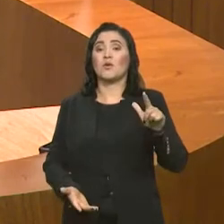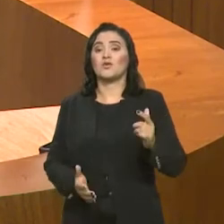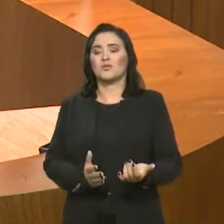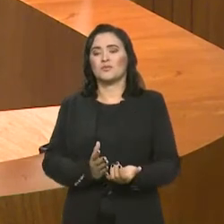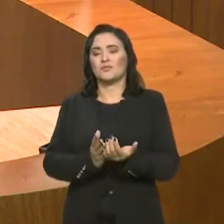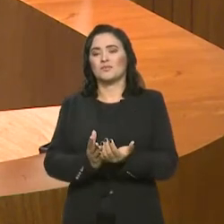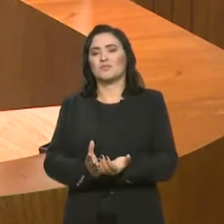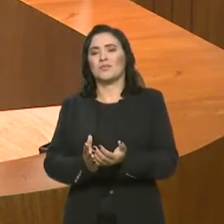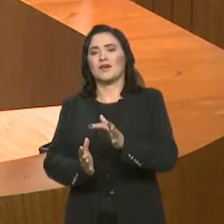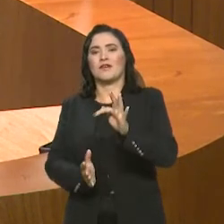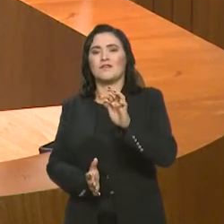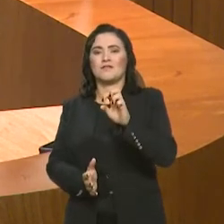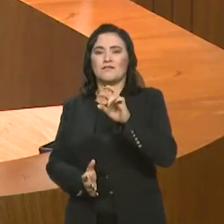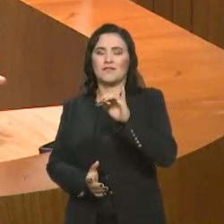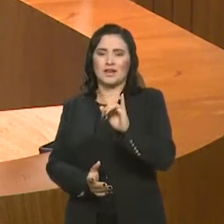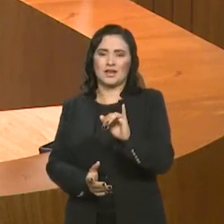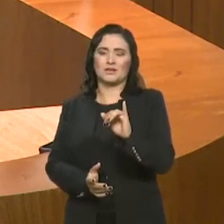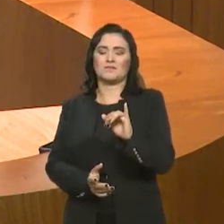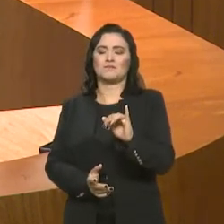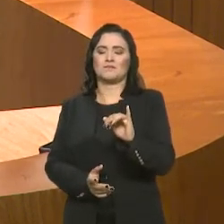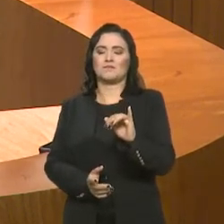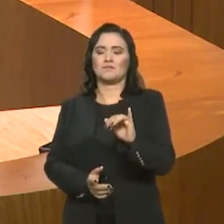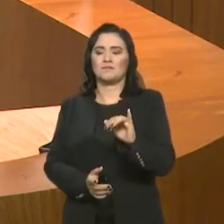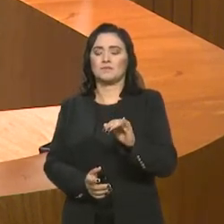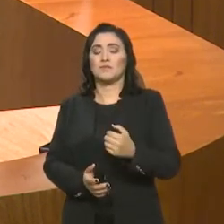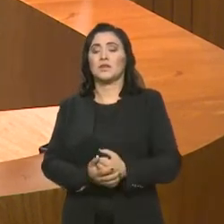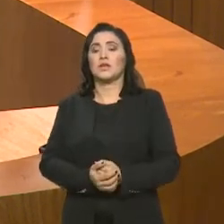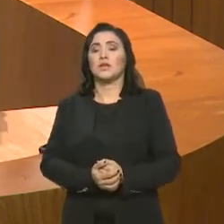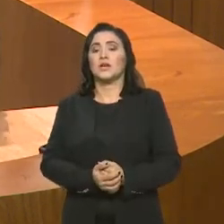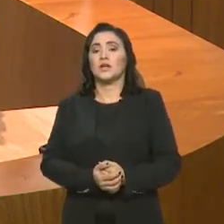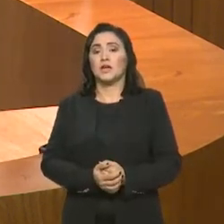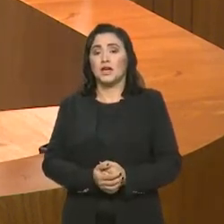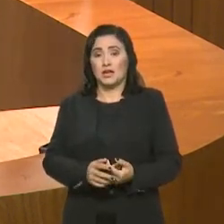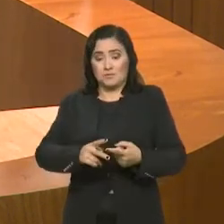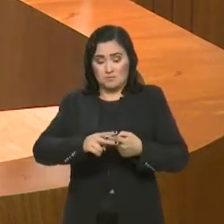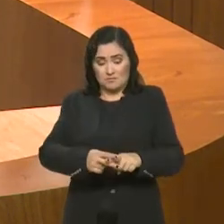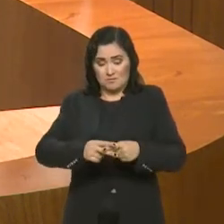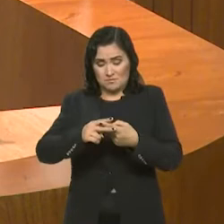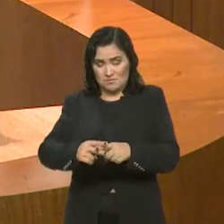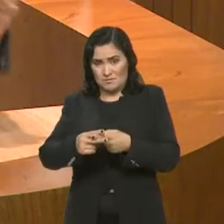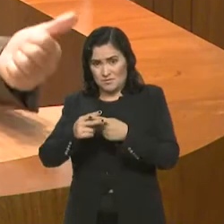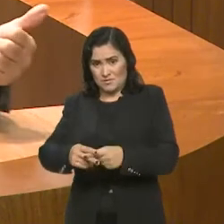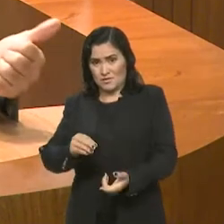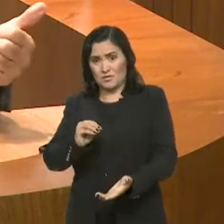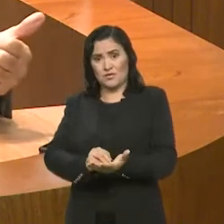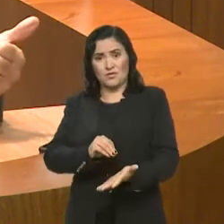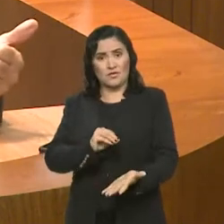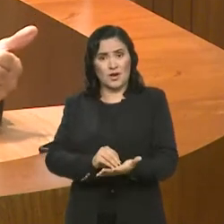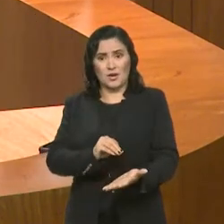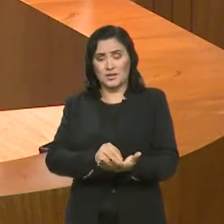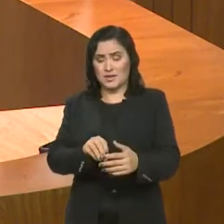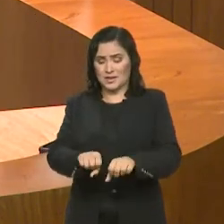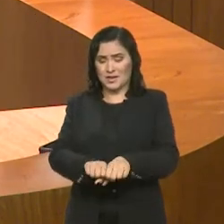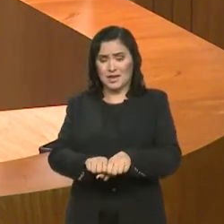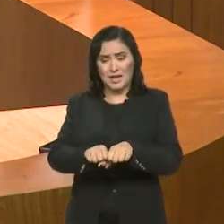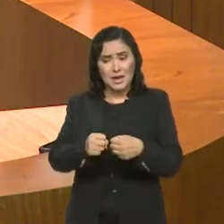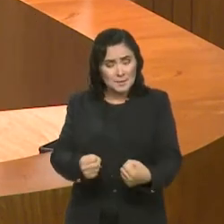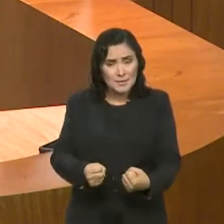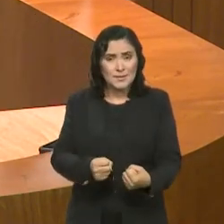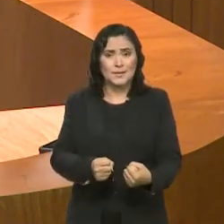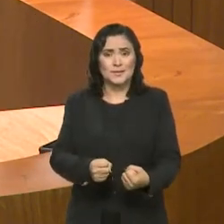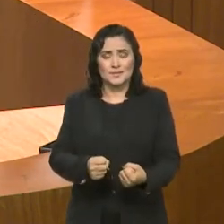de manutenção, ele desgovernou esta semana, além de outro também que está em